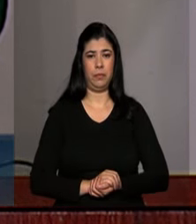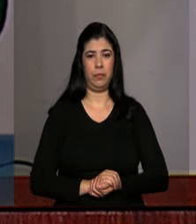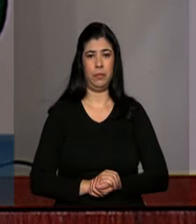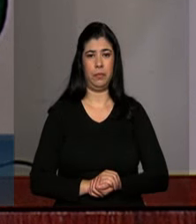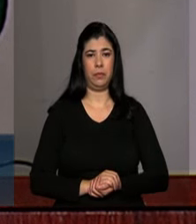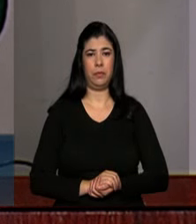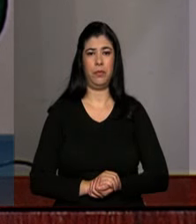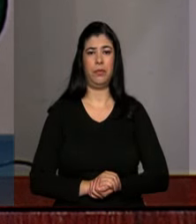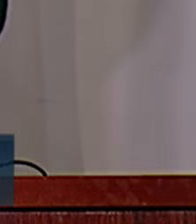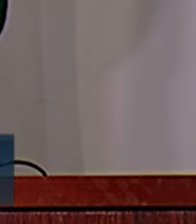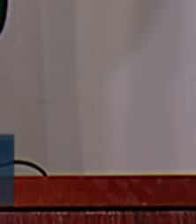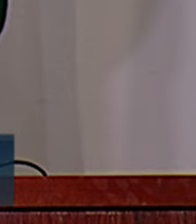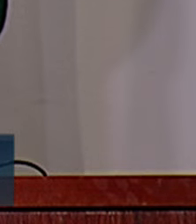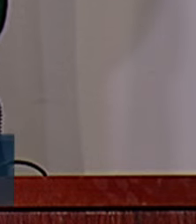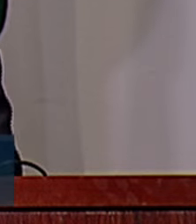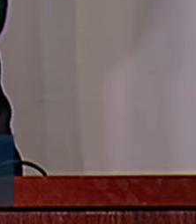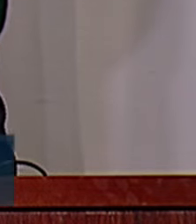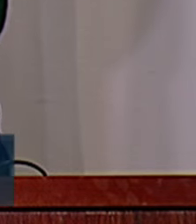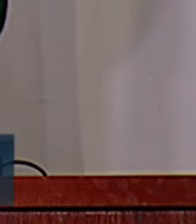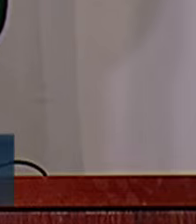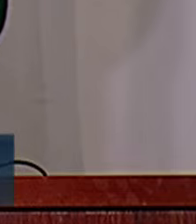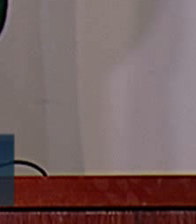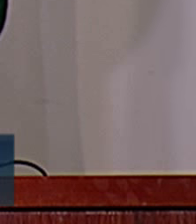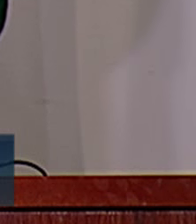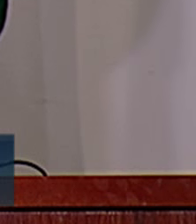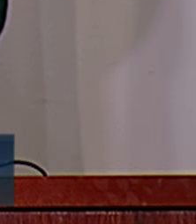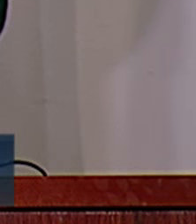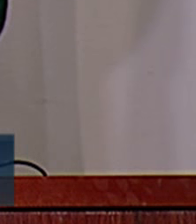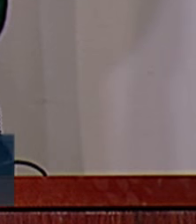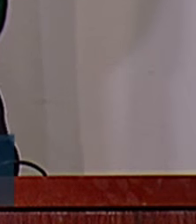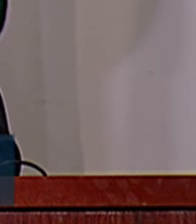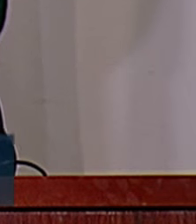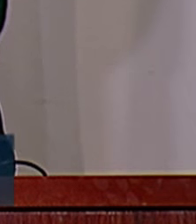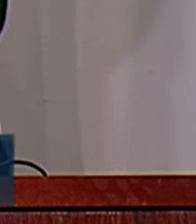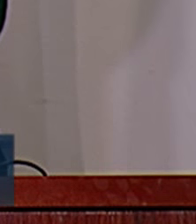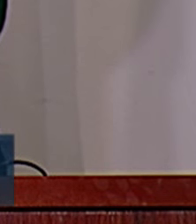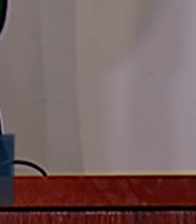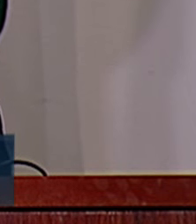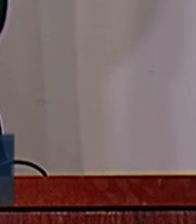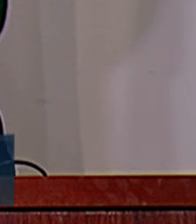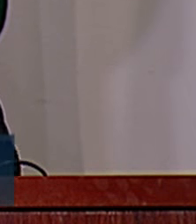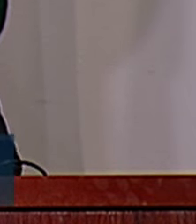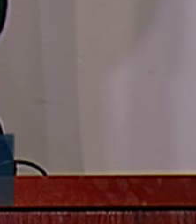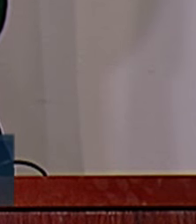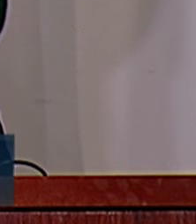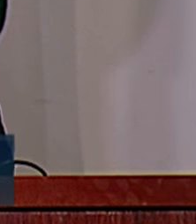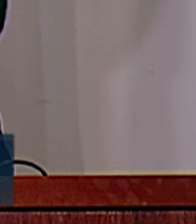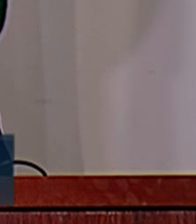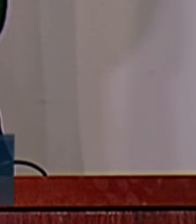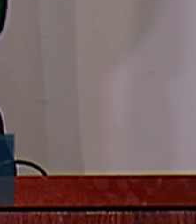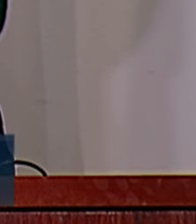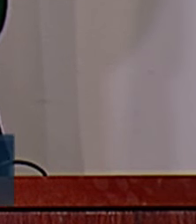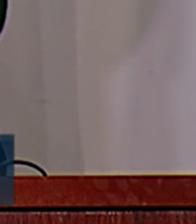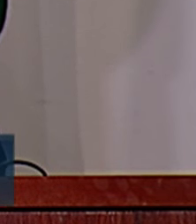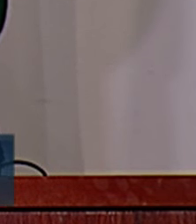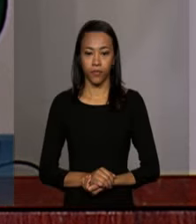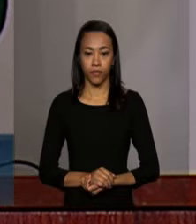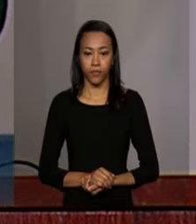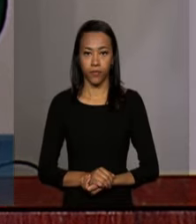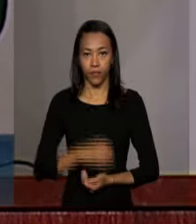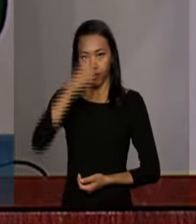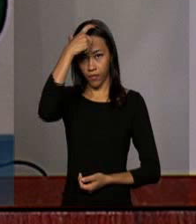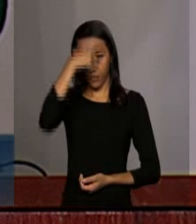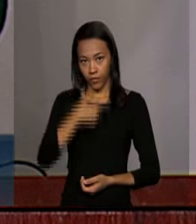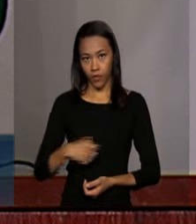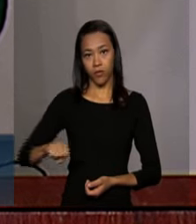Senhoras e senhores, o diplomata é ator social indispensável para o êxito de todo e